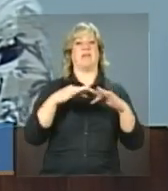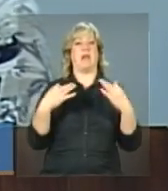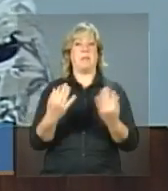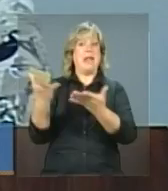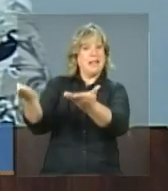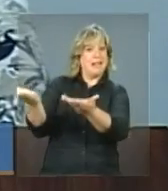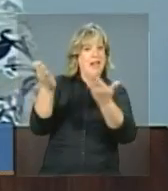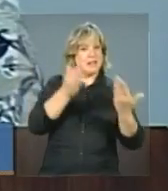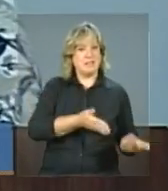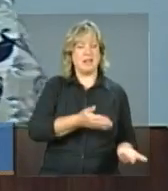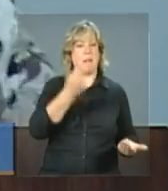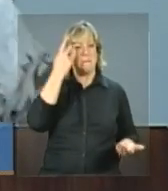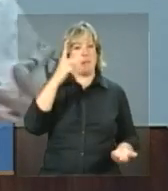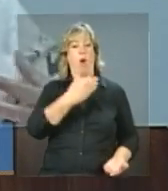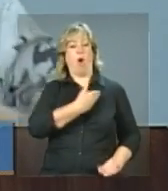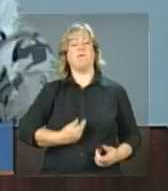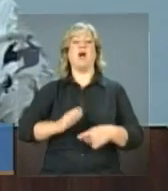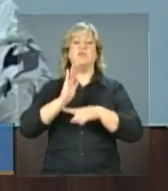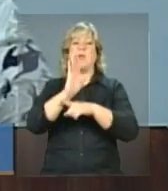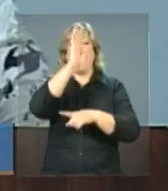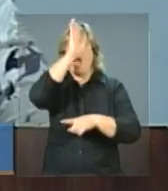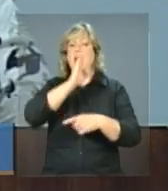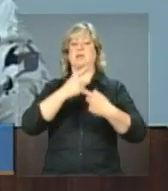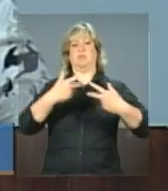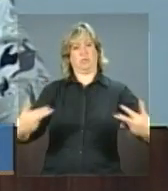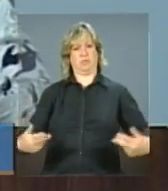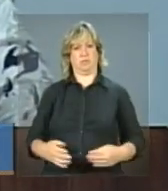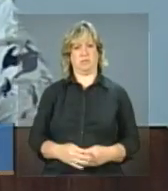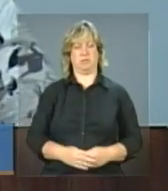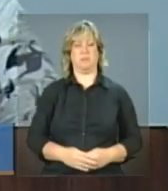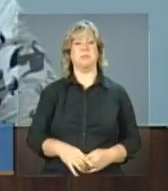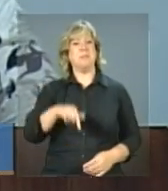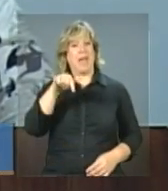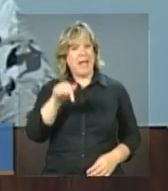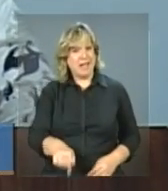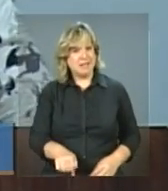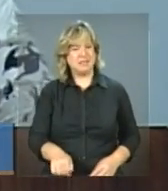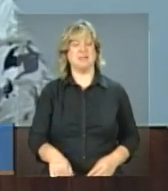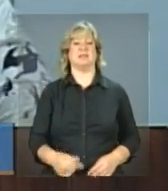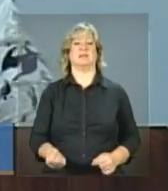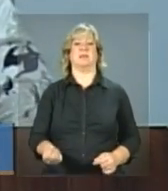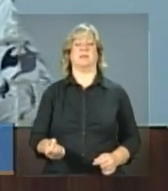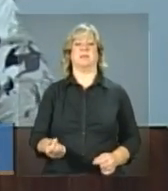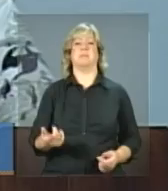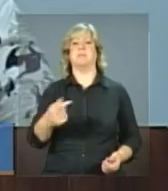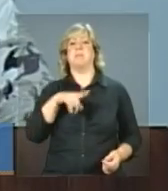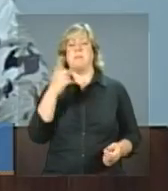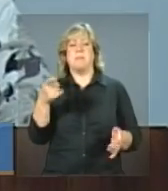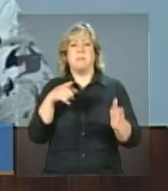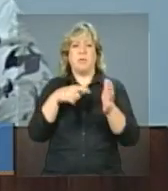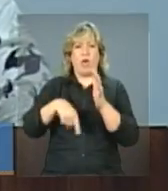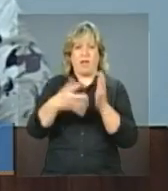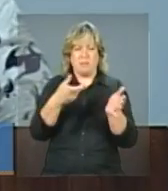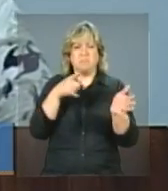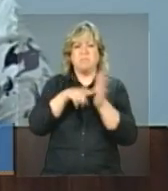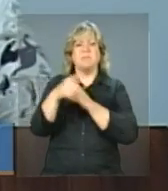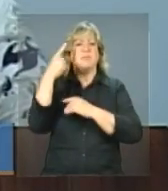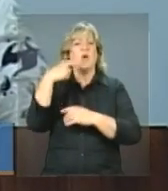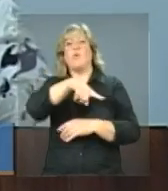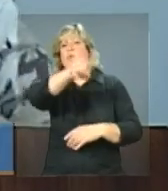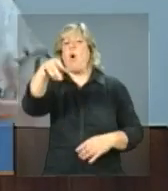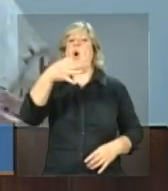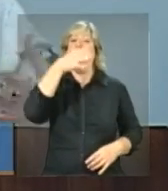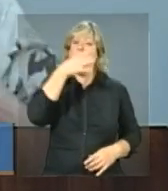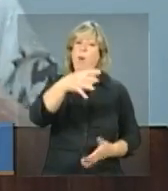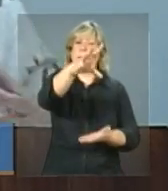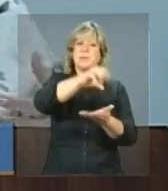rede de serviços públicos. Essa pergunta também é uma pergunta que nós queremos jogar, né, lançar na rede, para que os senhores